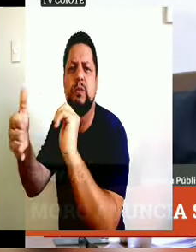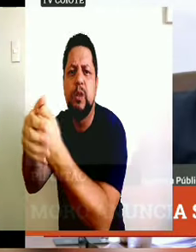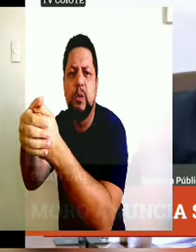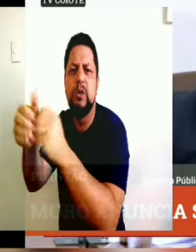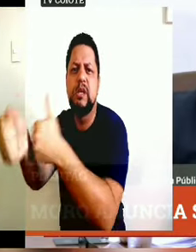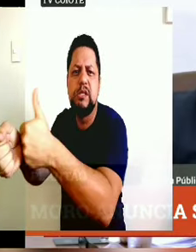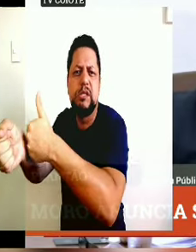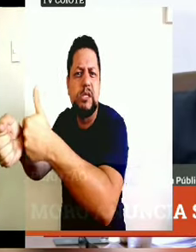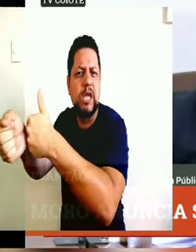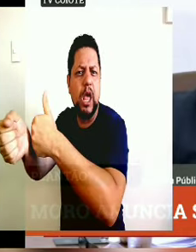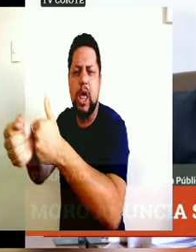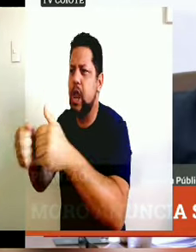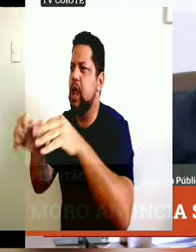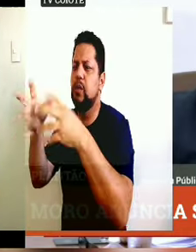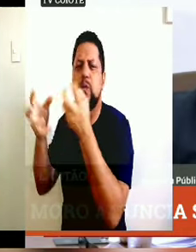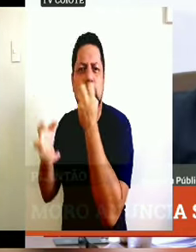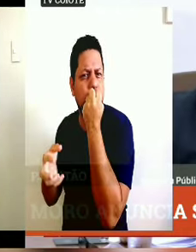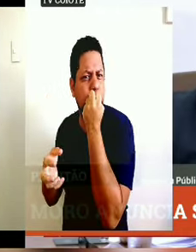própria Lava Jato,